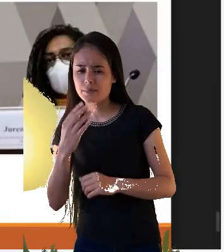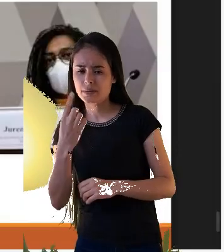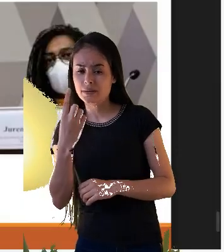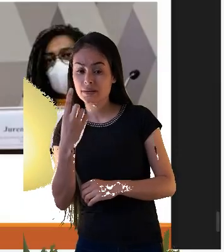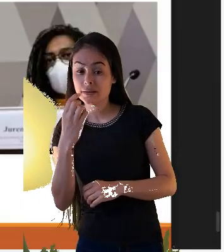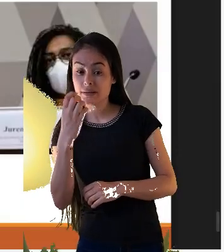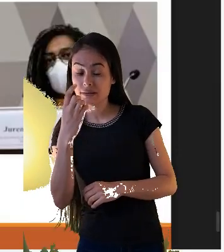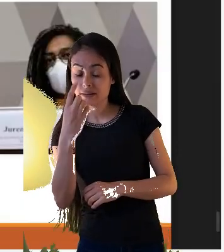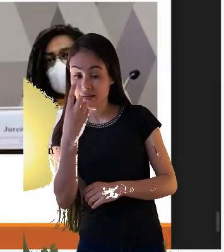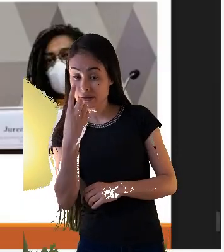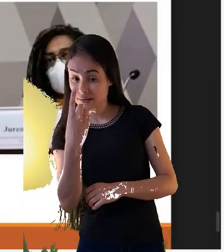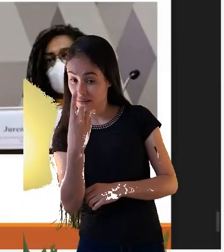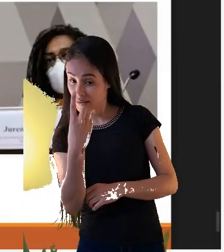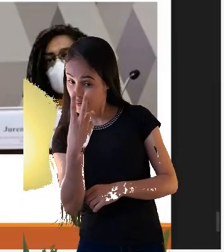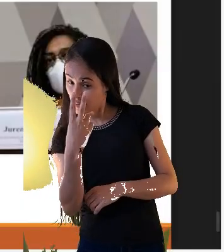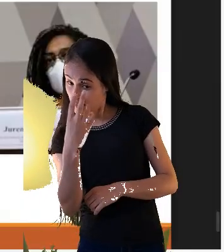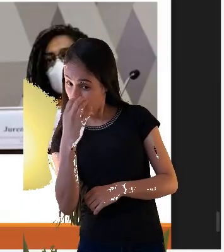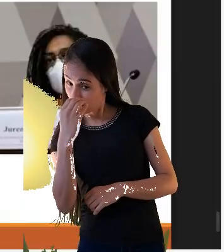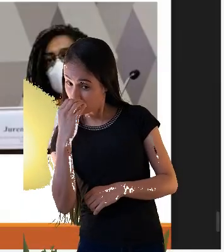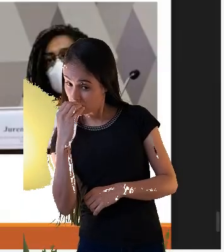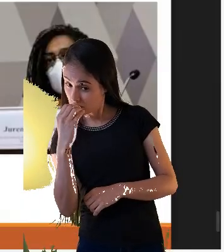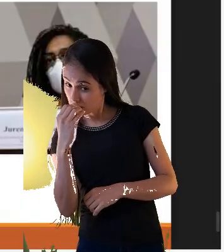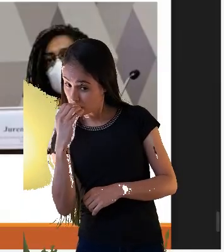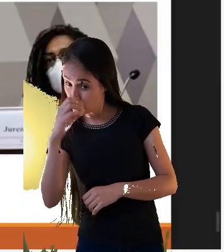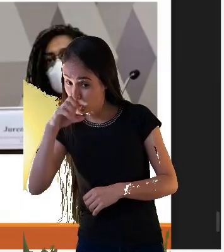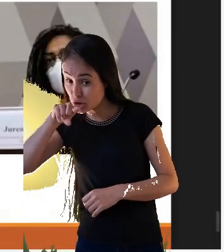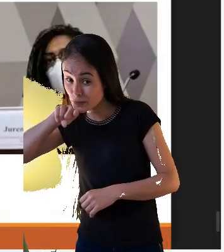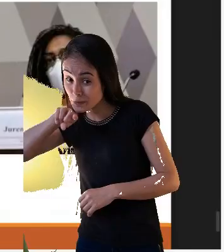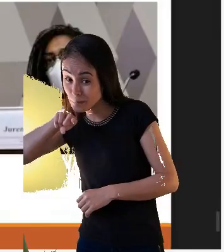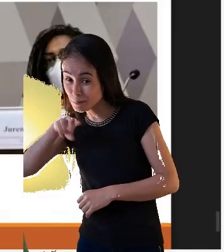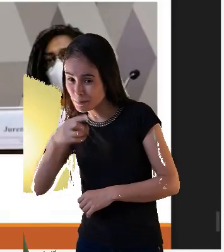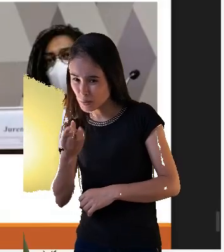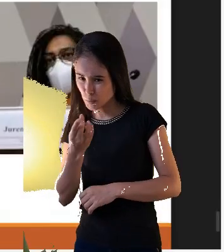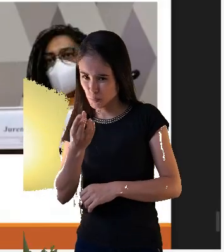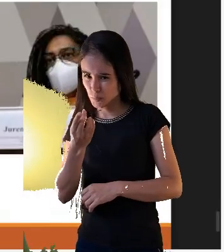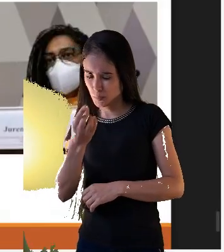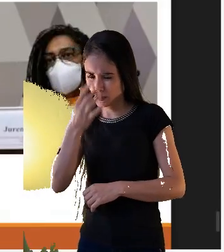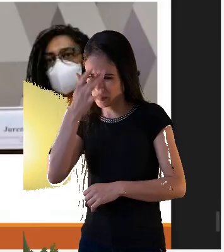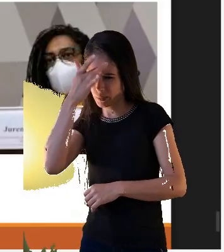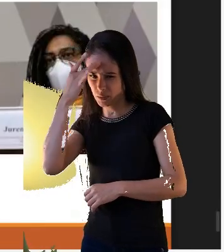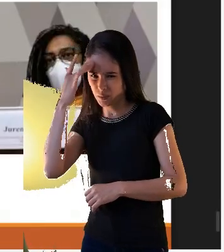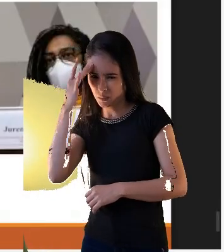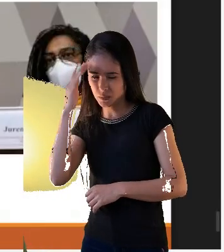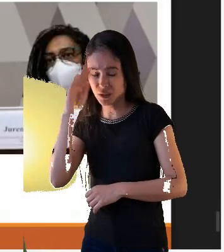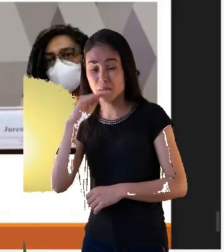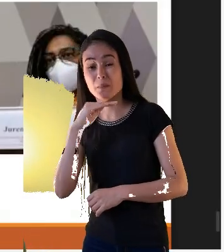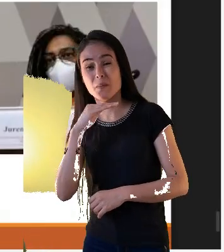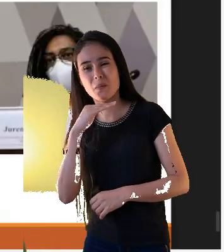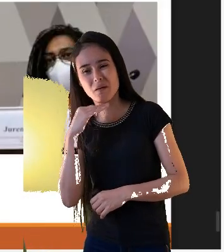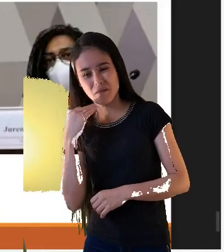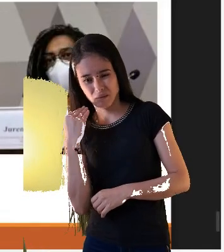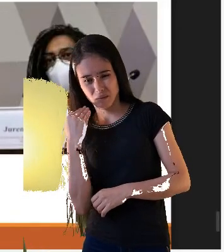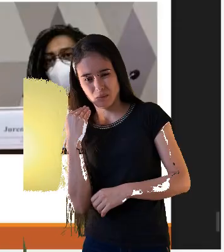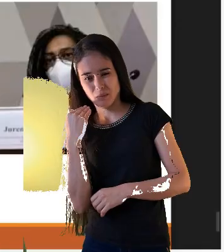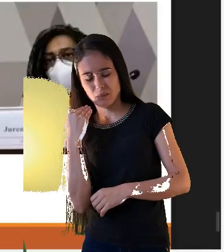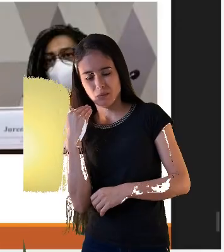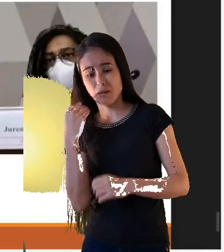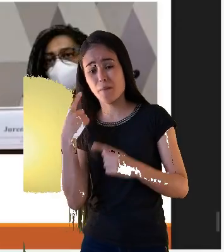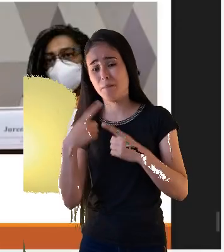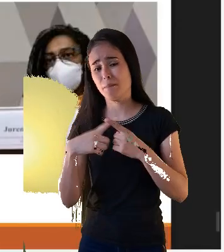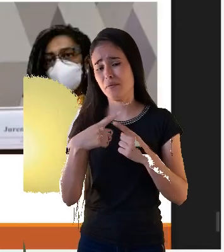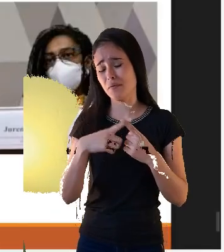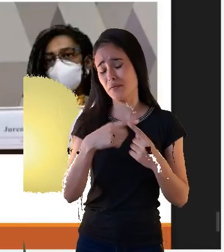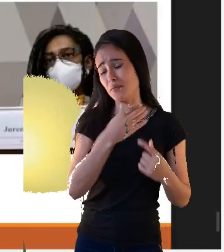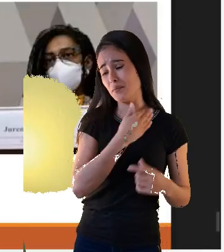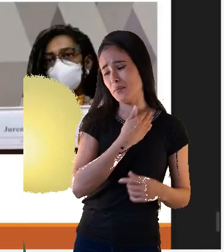denúncia, né? De como esse governo ele foi totalmente negligente com a